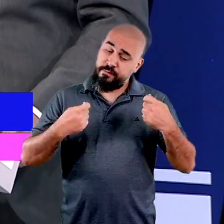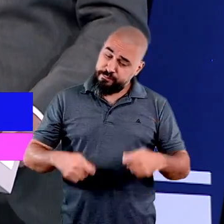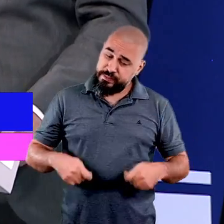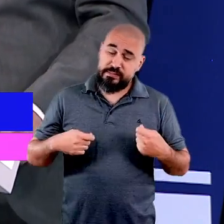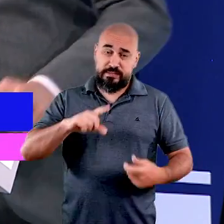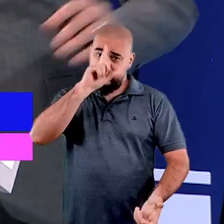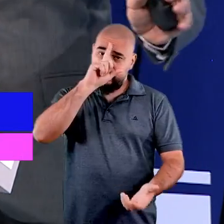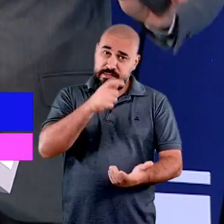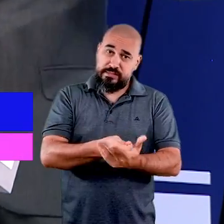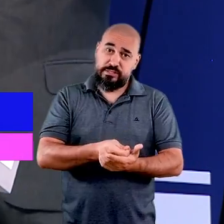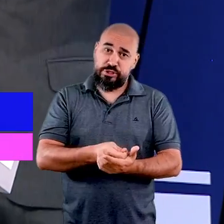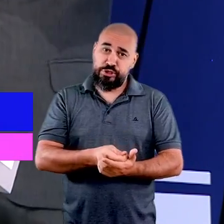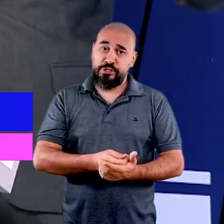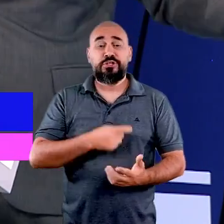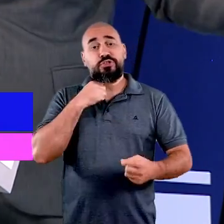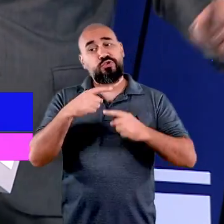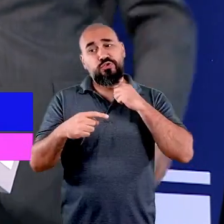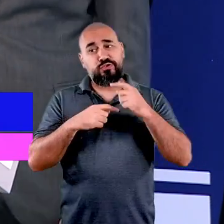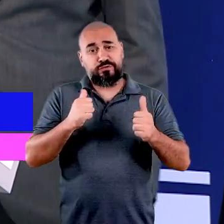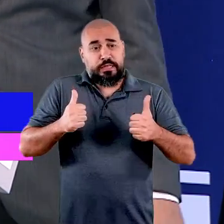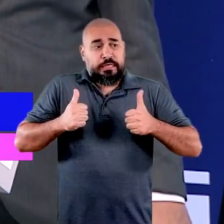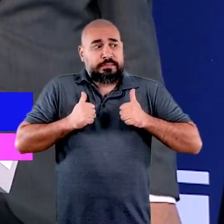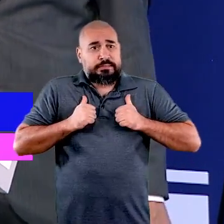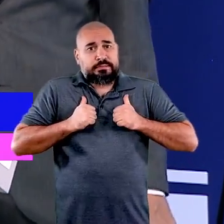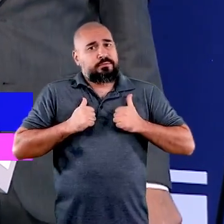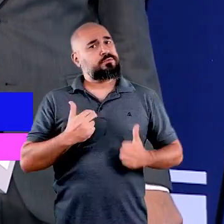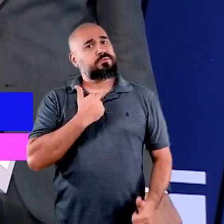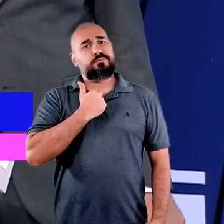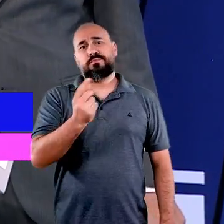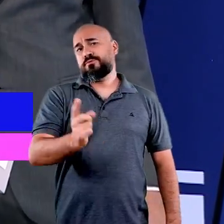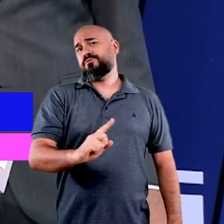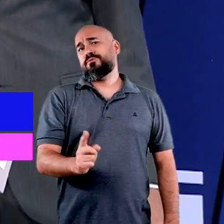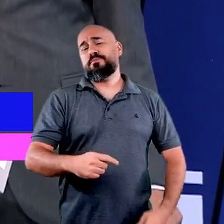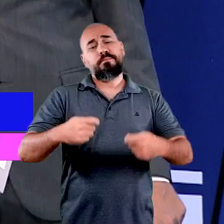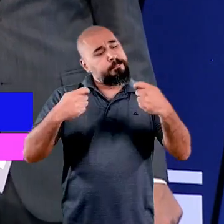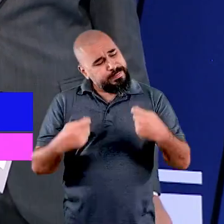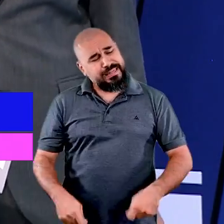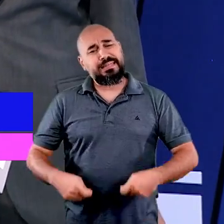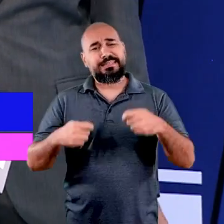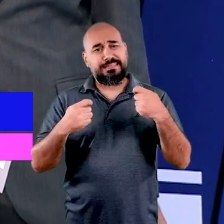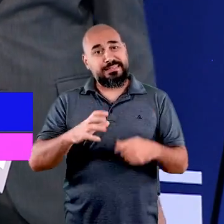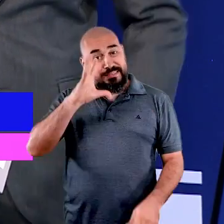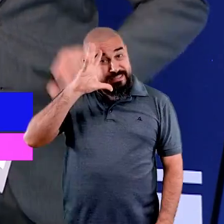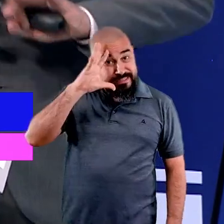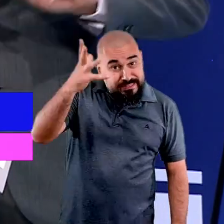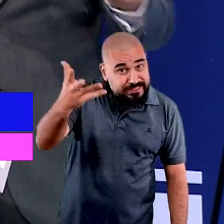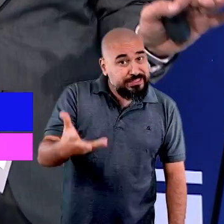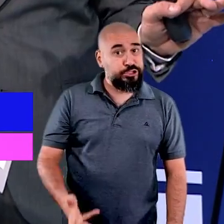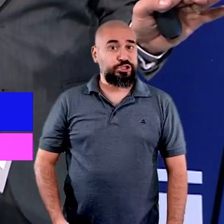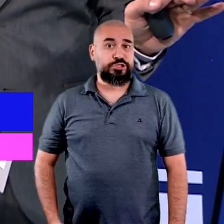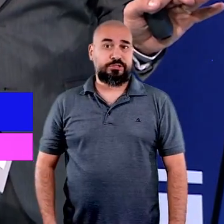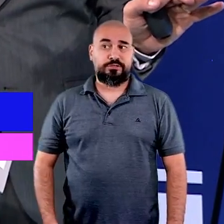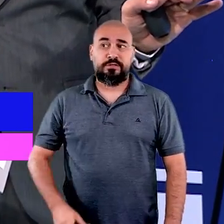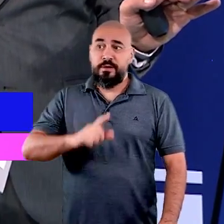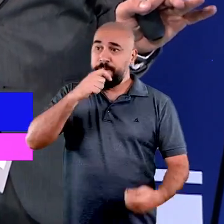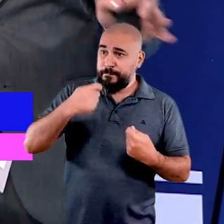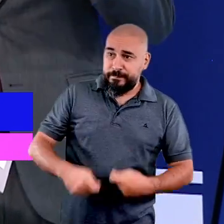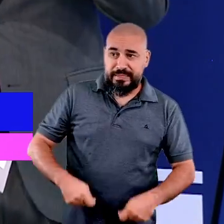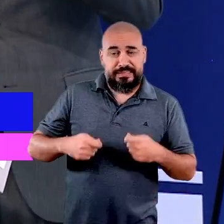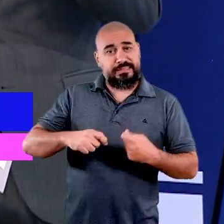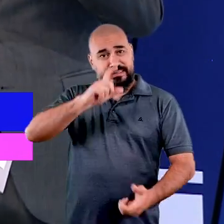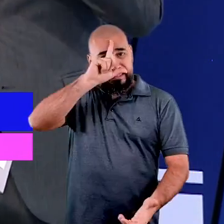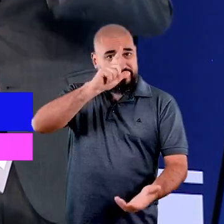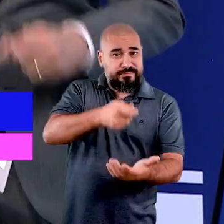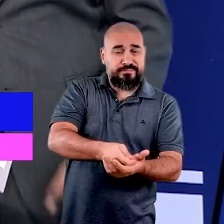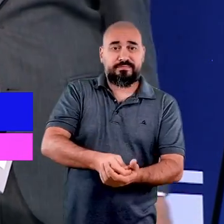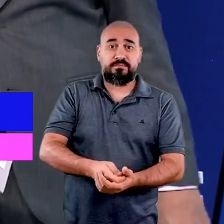errada, é a decisão equivocada. Você tem que decidir-se por Cristo. Só tem essa opção para você, se